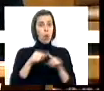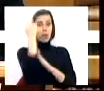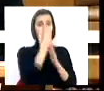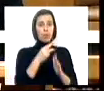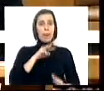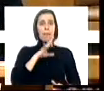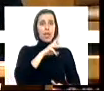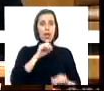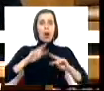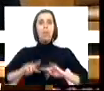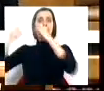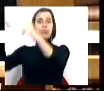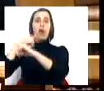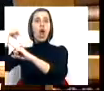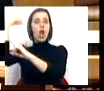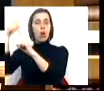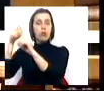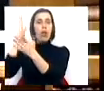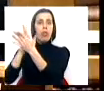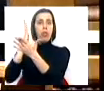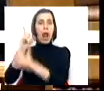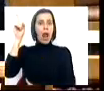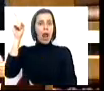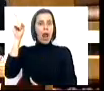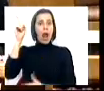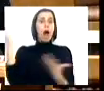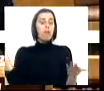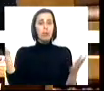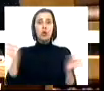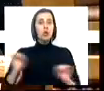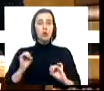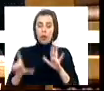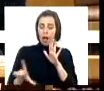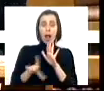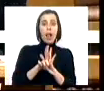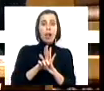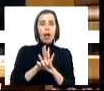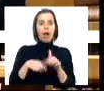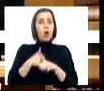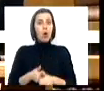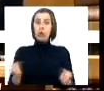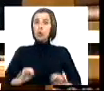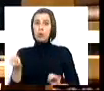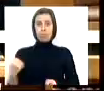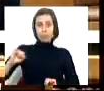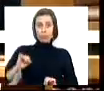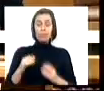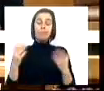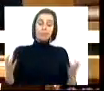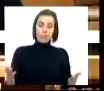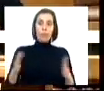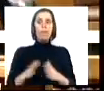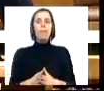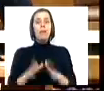Miró para Londres, depois de eles já lá estarem e sem que a lei tivesse sido cumprida. Com